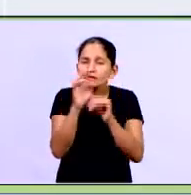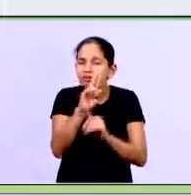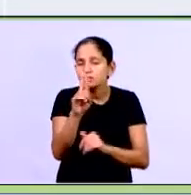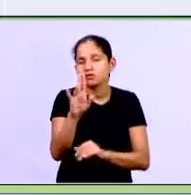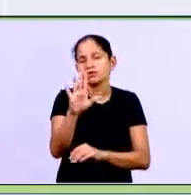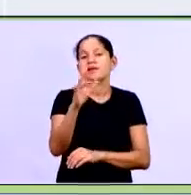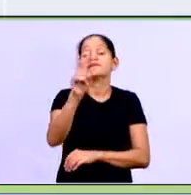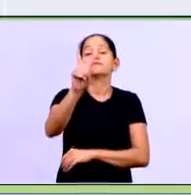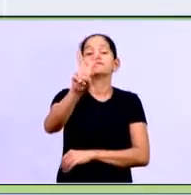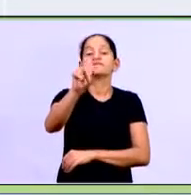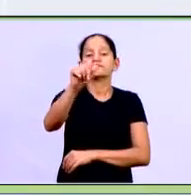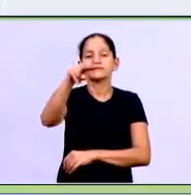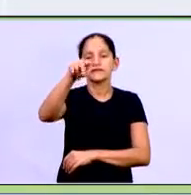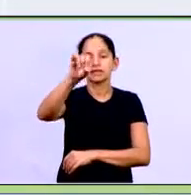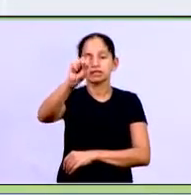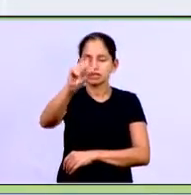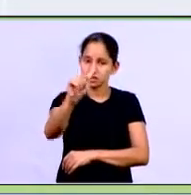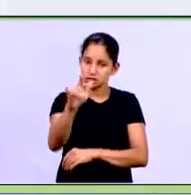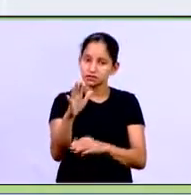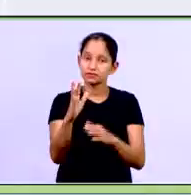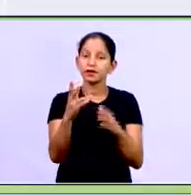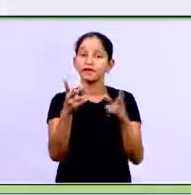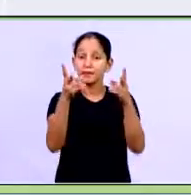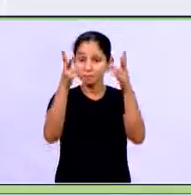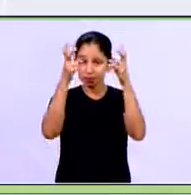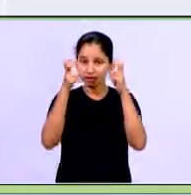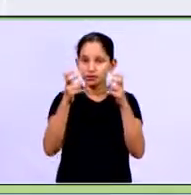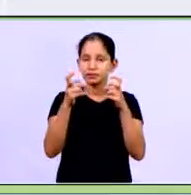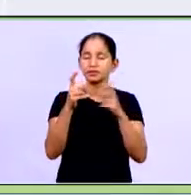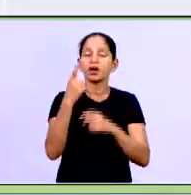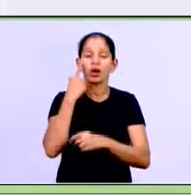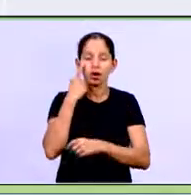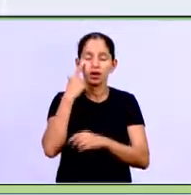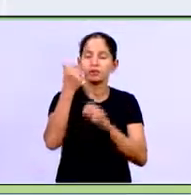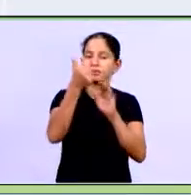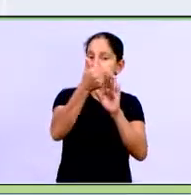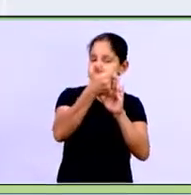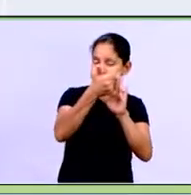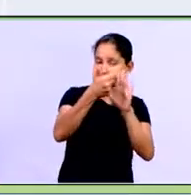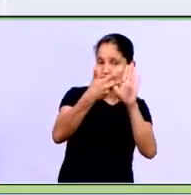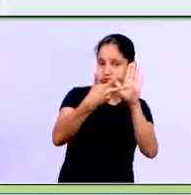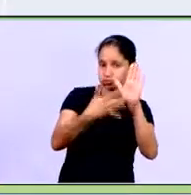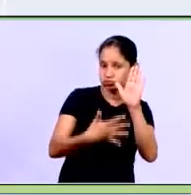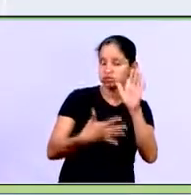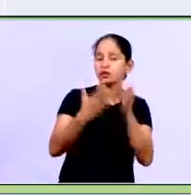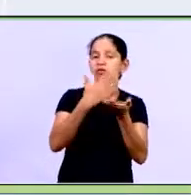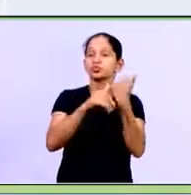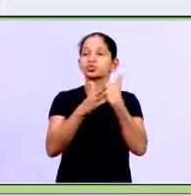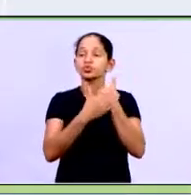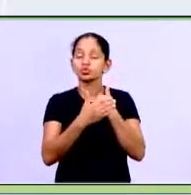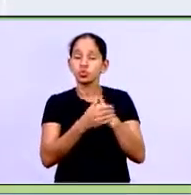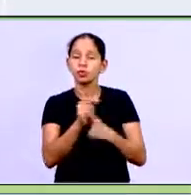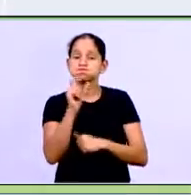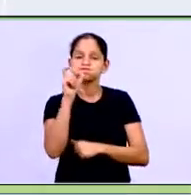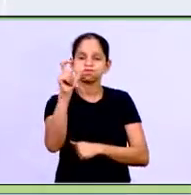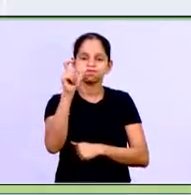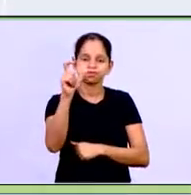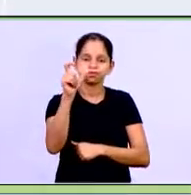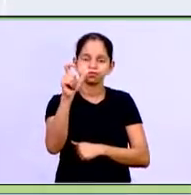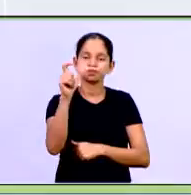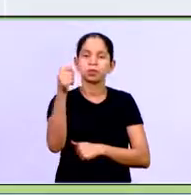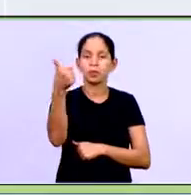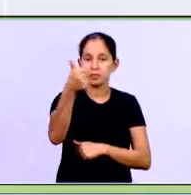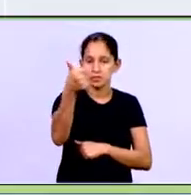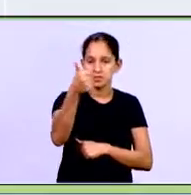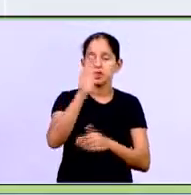Vamos lá. Vanessa. Vanessa. A Vanessa vai perceber que o primeiro pagamento aqui vai ser um valor maior, aqui vai ser um valor bem maior,